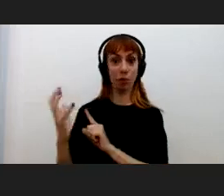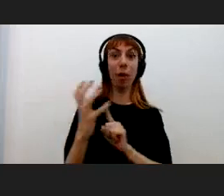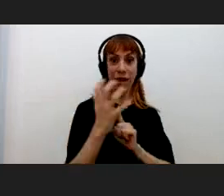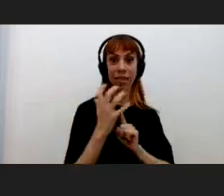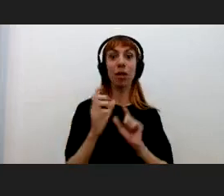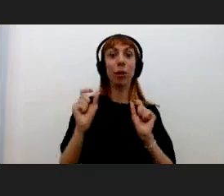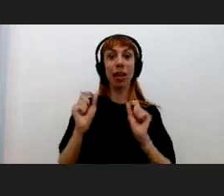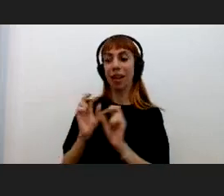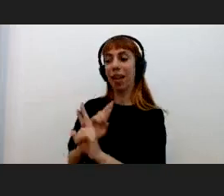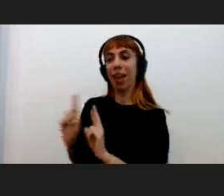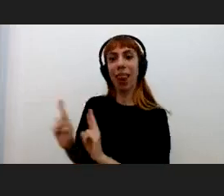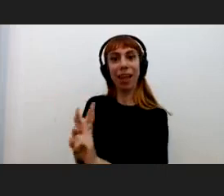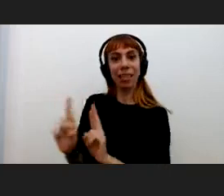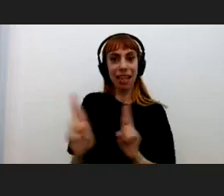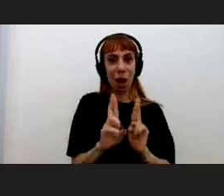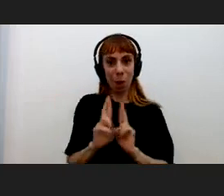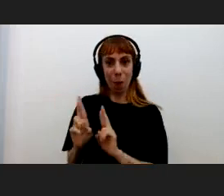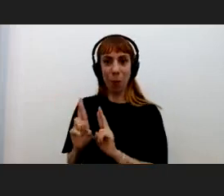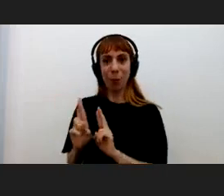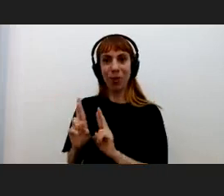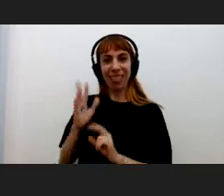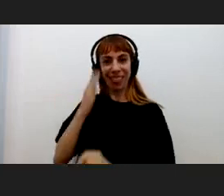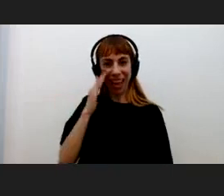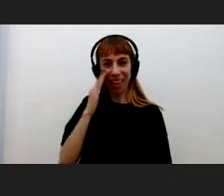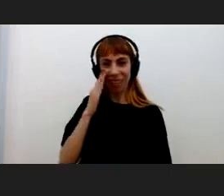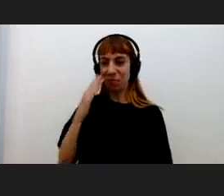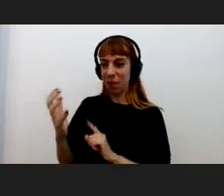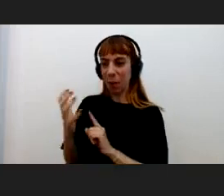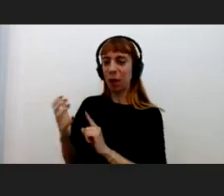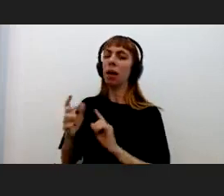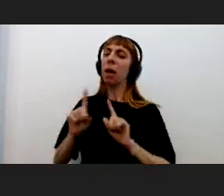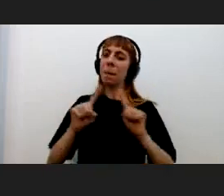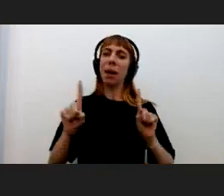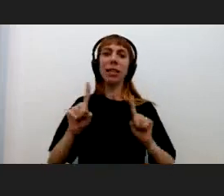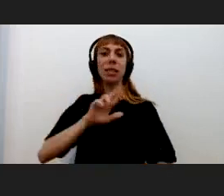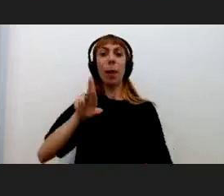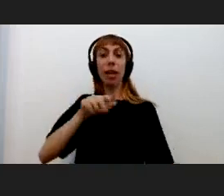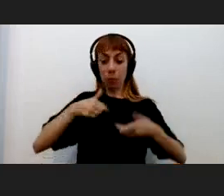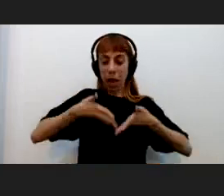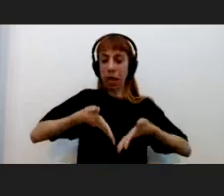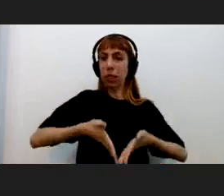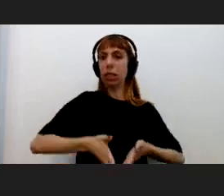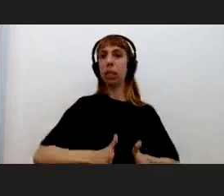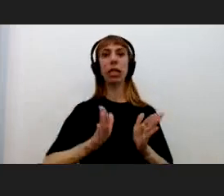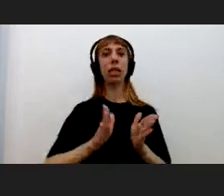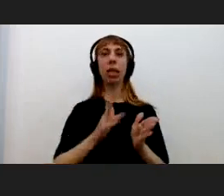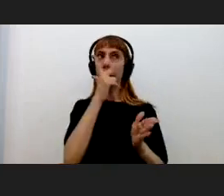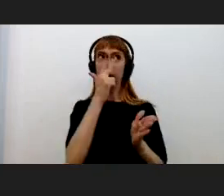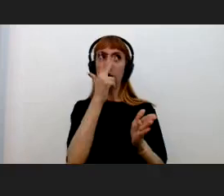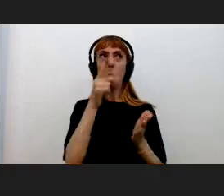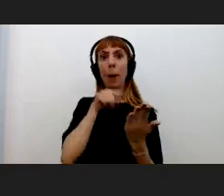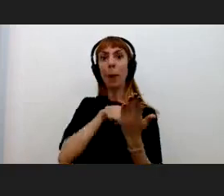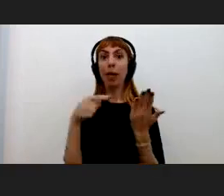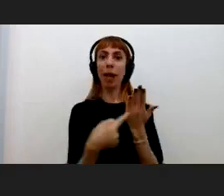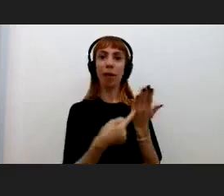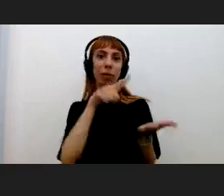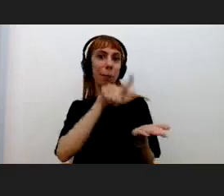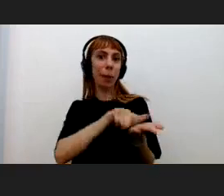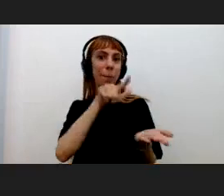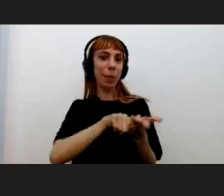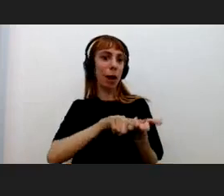uma folha em branco que o mundo vai lá e inscreve algo, né? Eu não passo dessa compreensão.